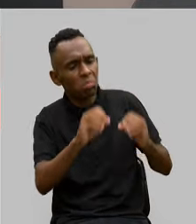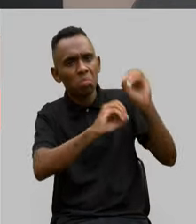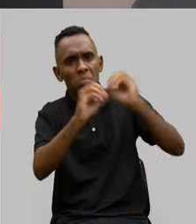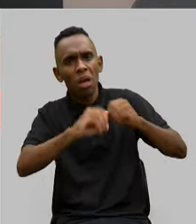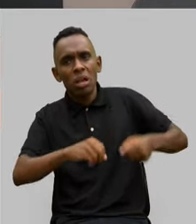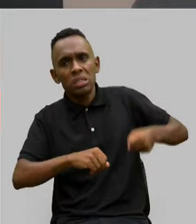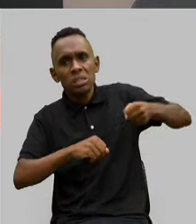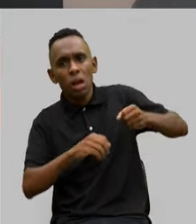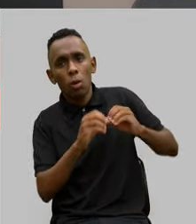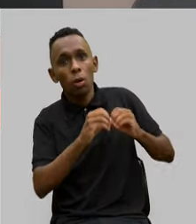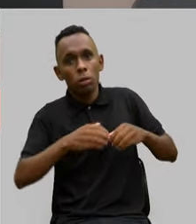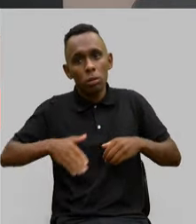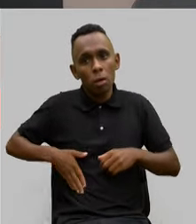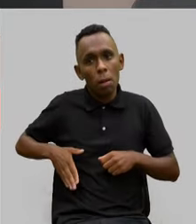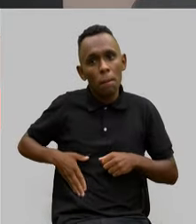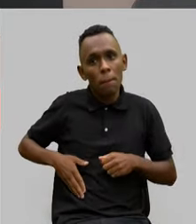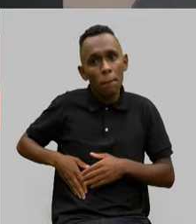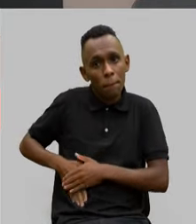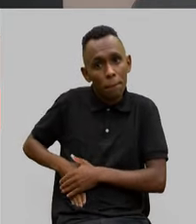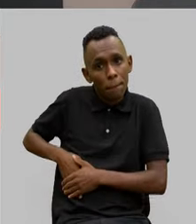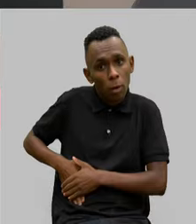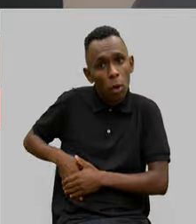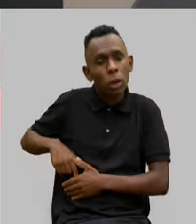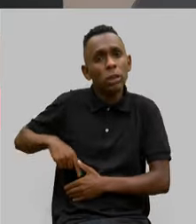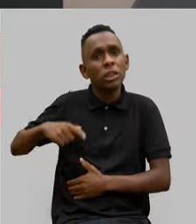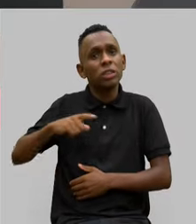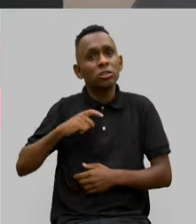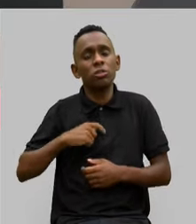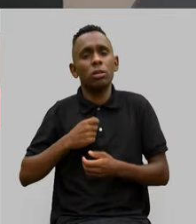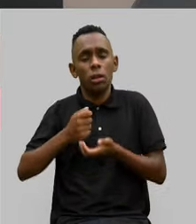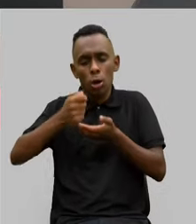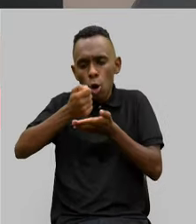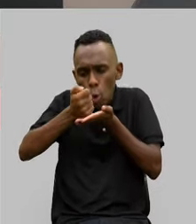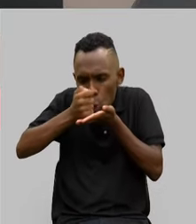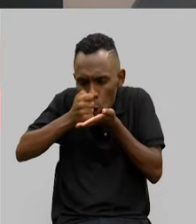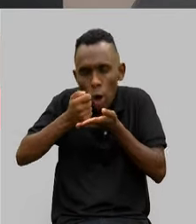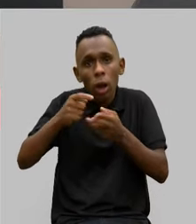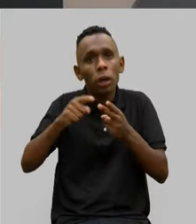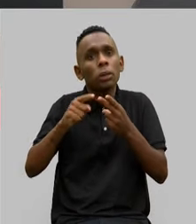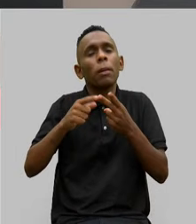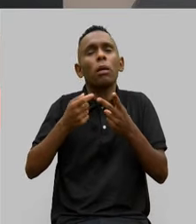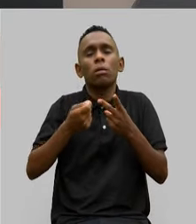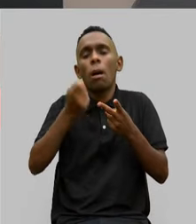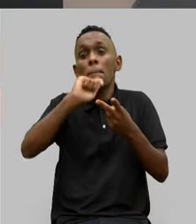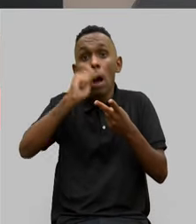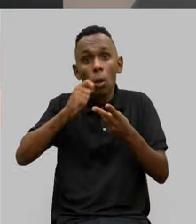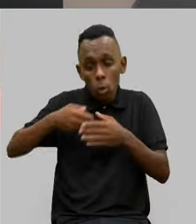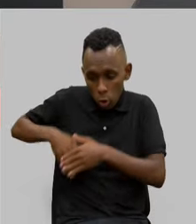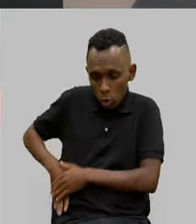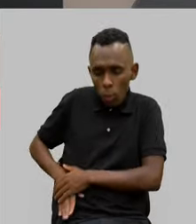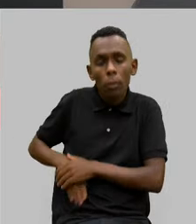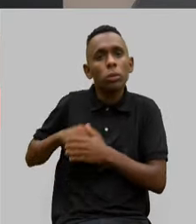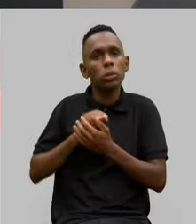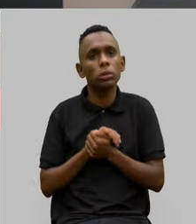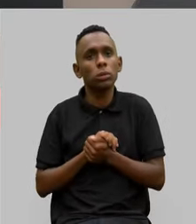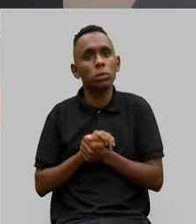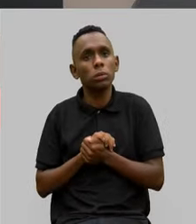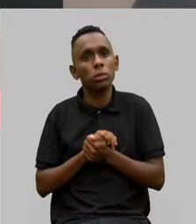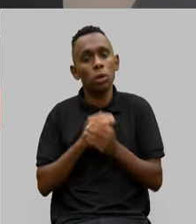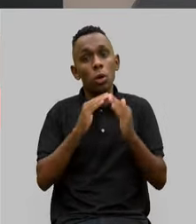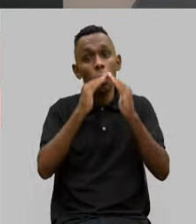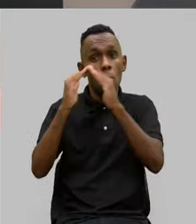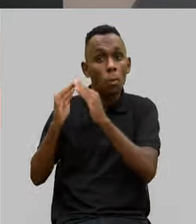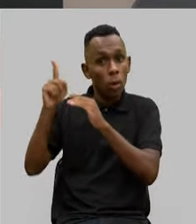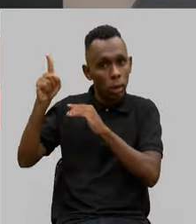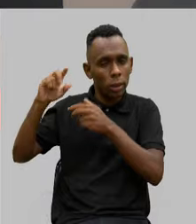nos bolsos e encontrou pedra de pedra de de craque e maconha aí eu brinco que eu eu moro aqui perto da